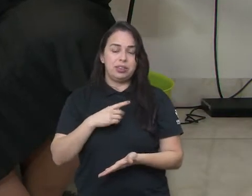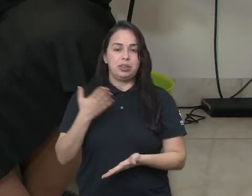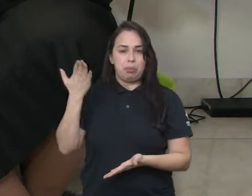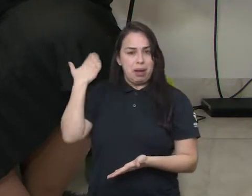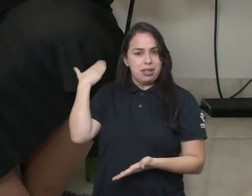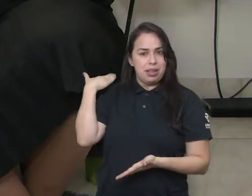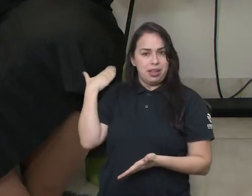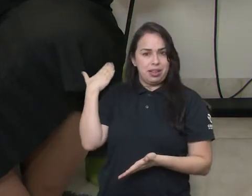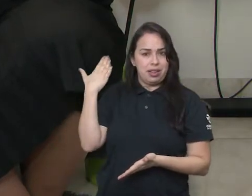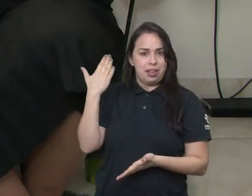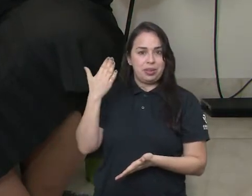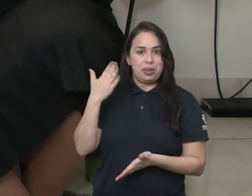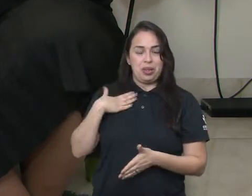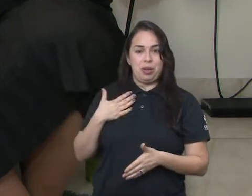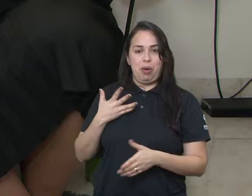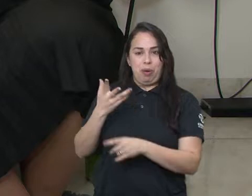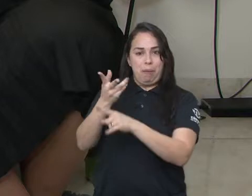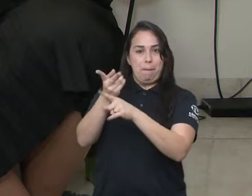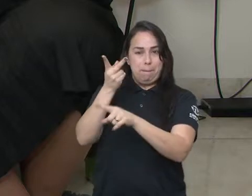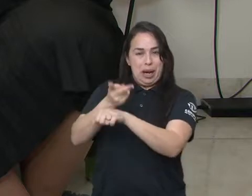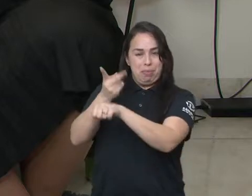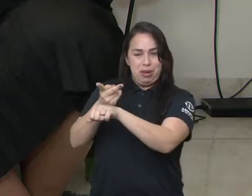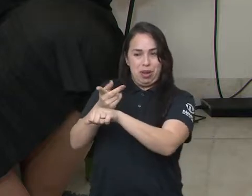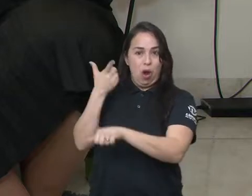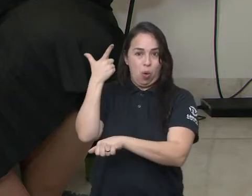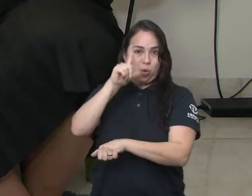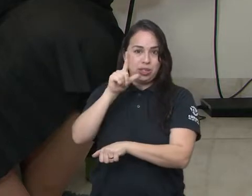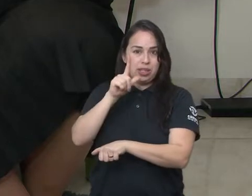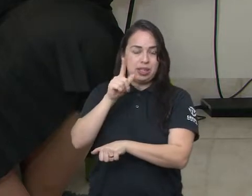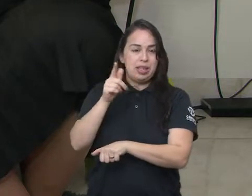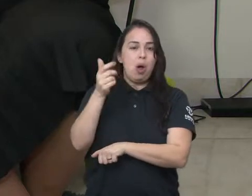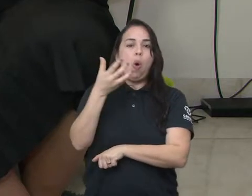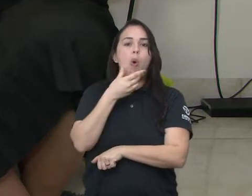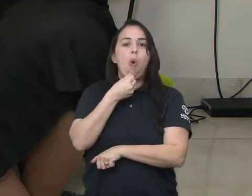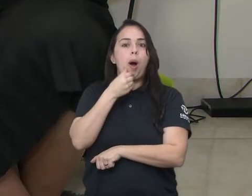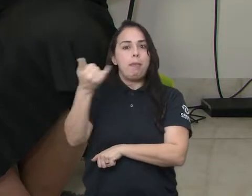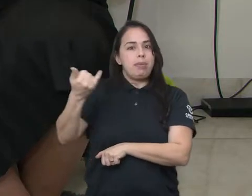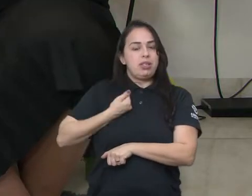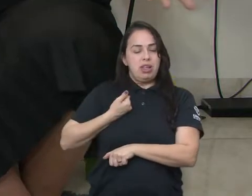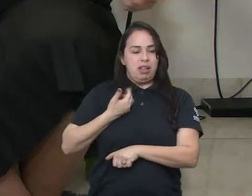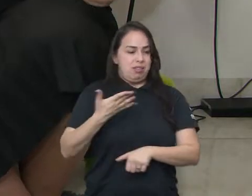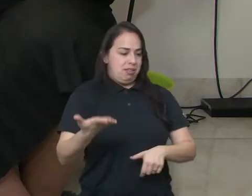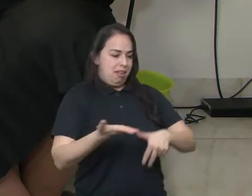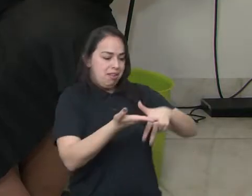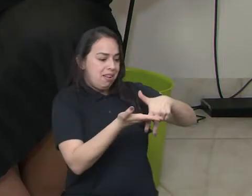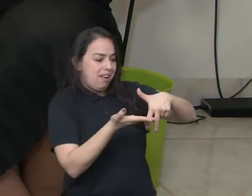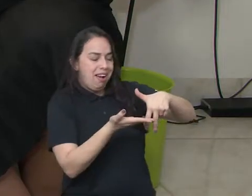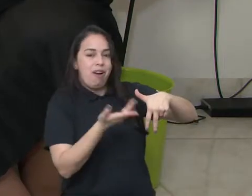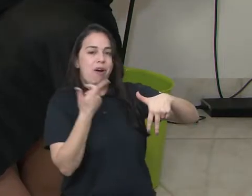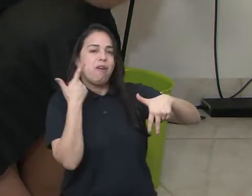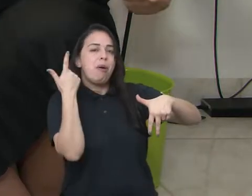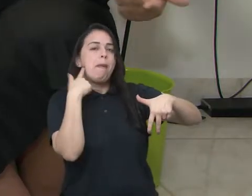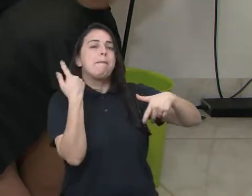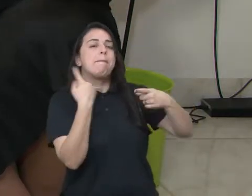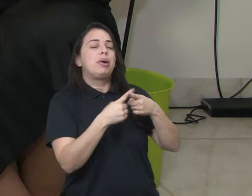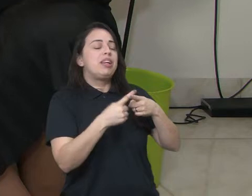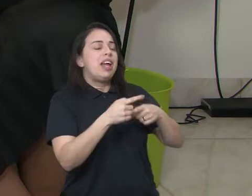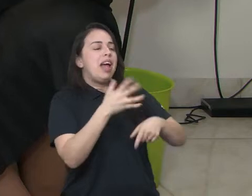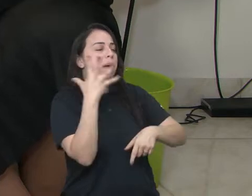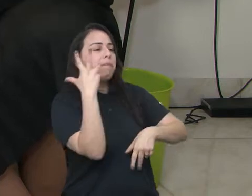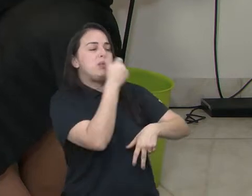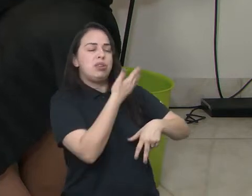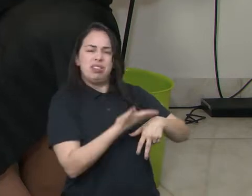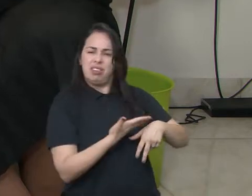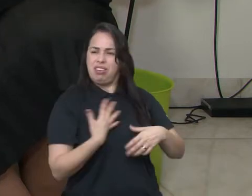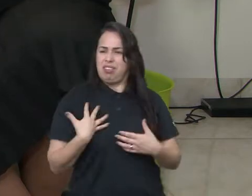comecei, quando eu ganhei o prêmio mesmo, um cara virou pra mim e falou assim, você ganhou esse prêmio com as suas pernas. Eu tava de saia, tipo